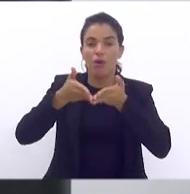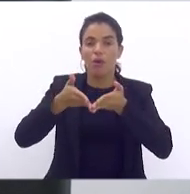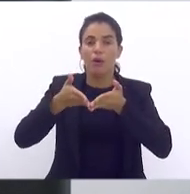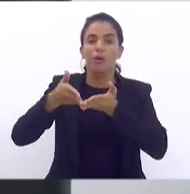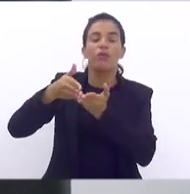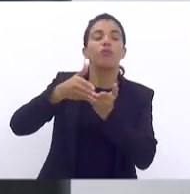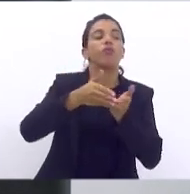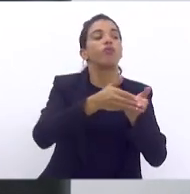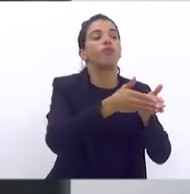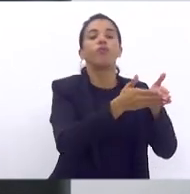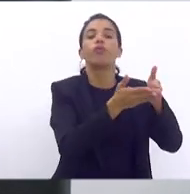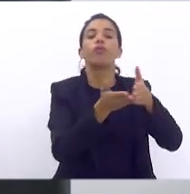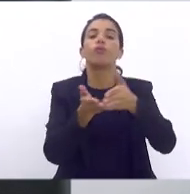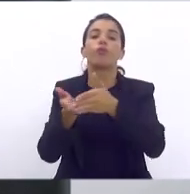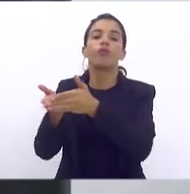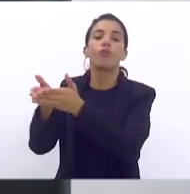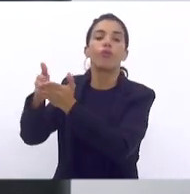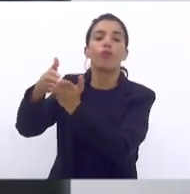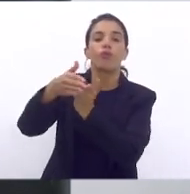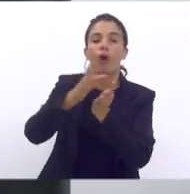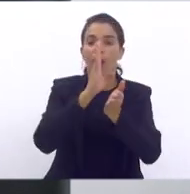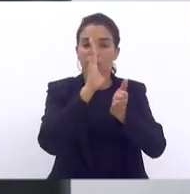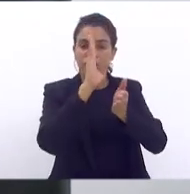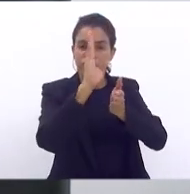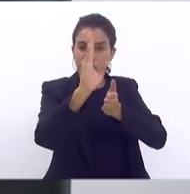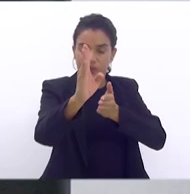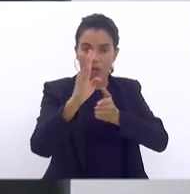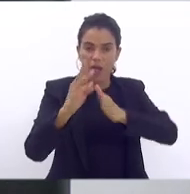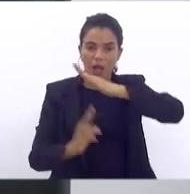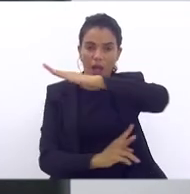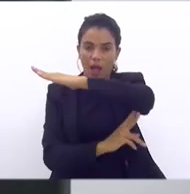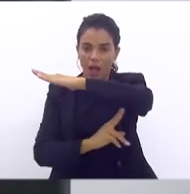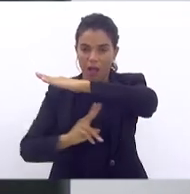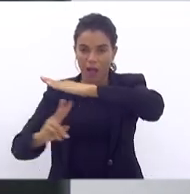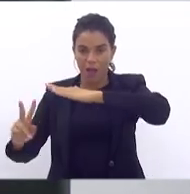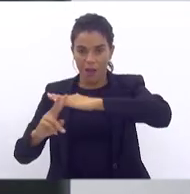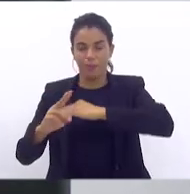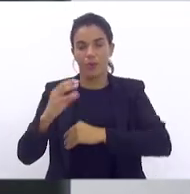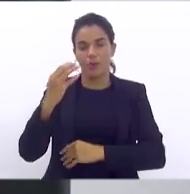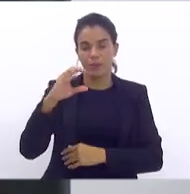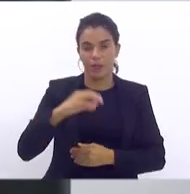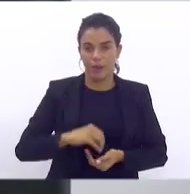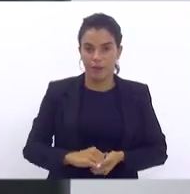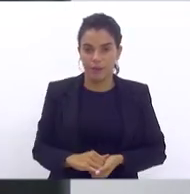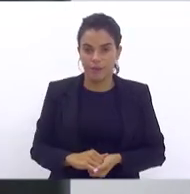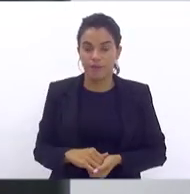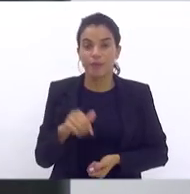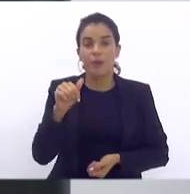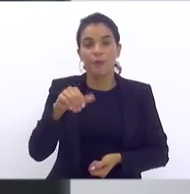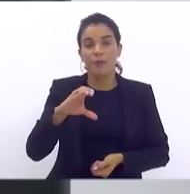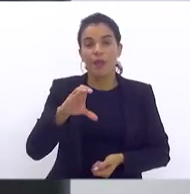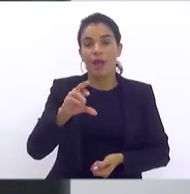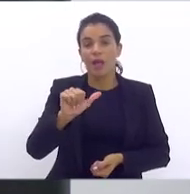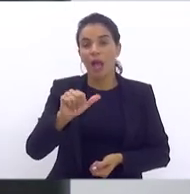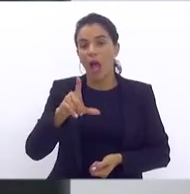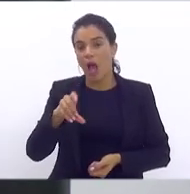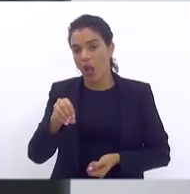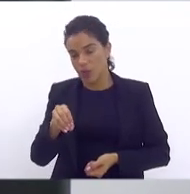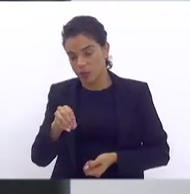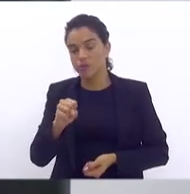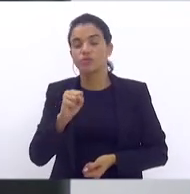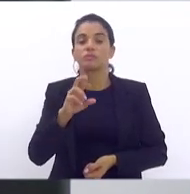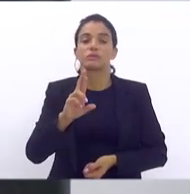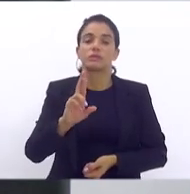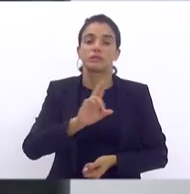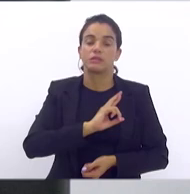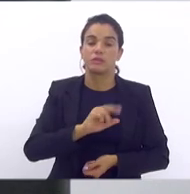deriva, rumo aos pilares da ponte Niterói. Isso aí todo mundo acompanhou no site da própria imprensa. Carlos Alberto disse,